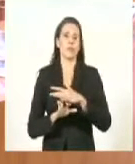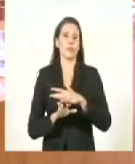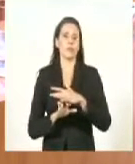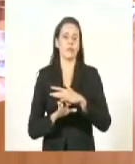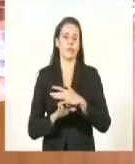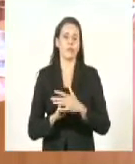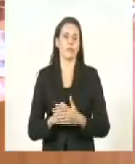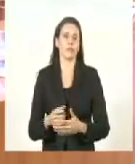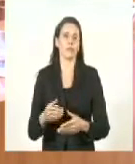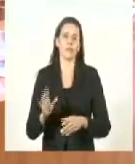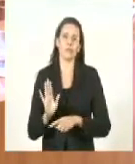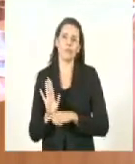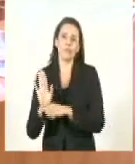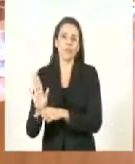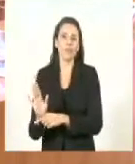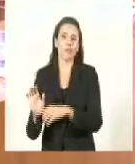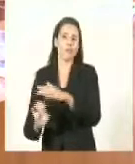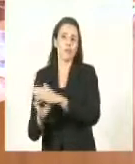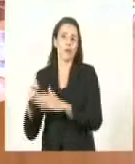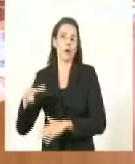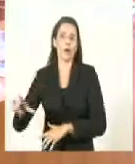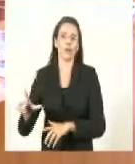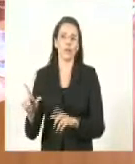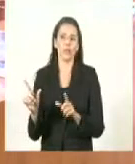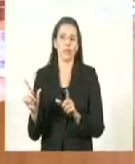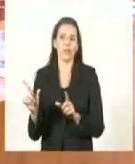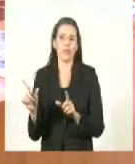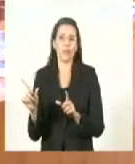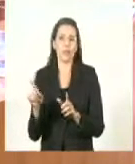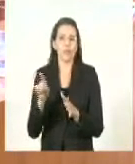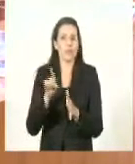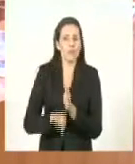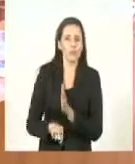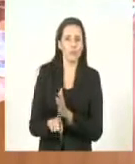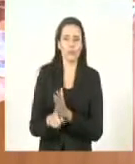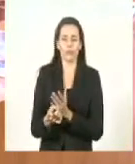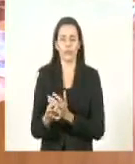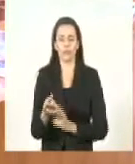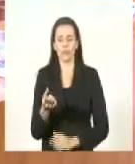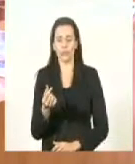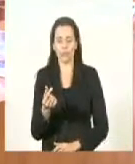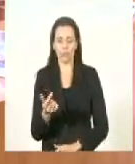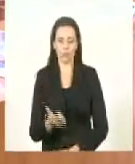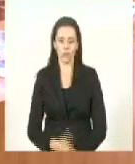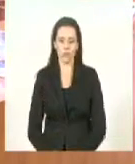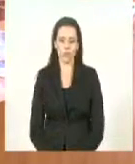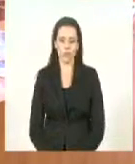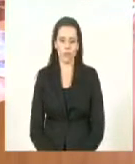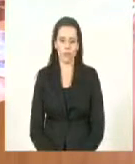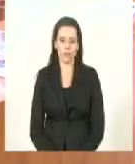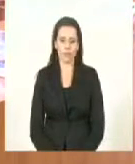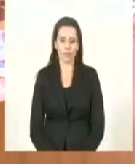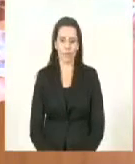preço. Essas alterações feitas no DETRAN geraram uma economia de